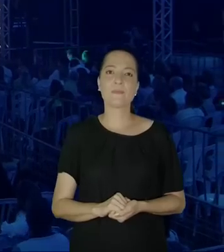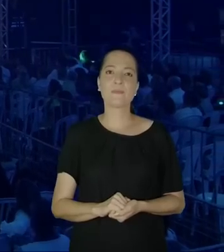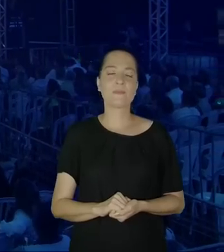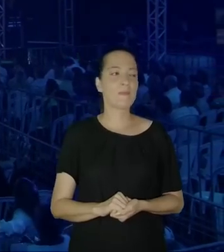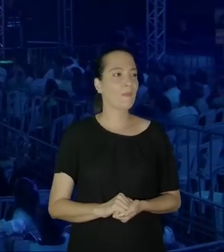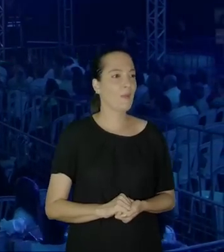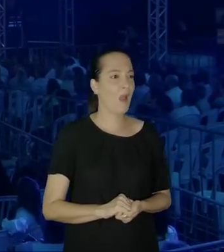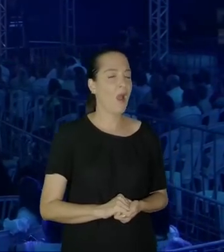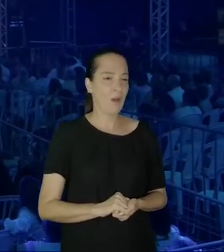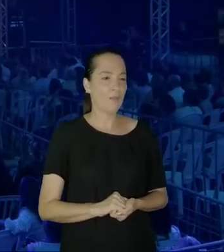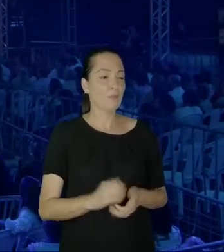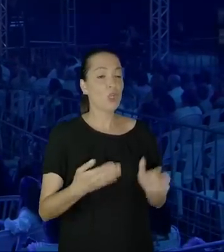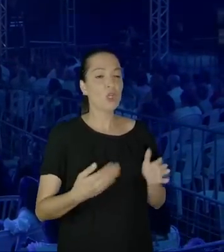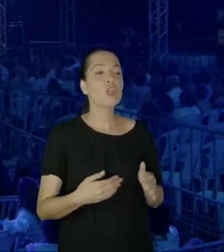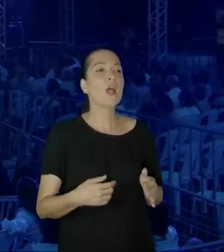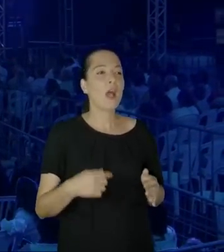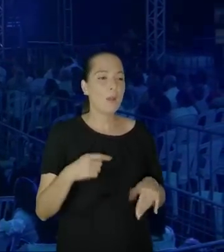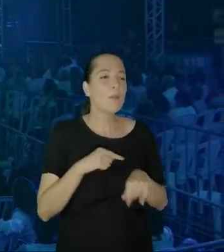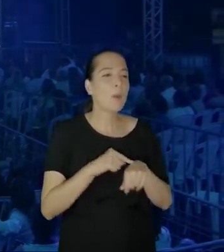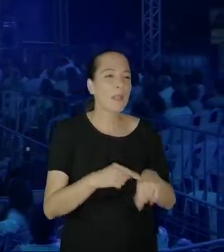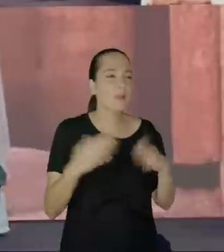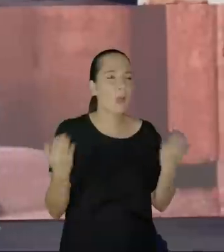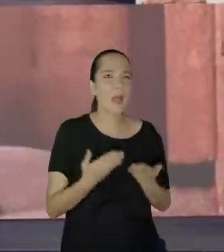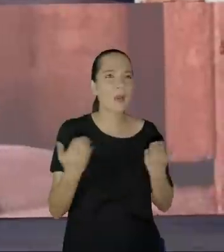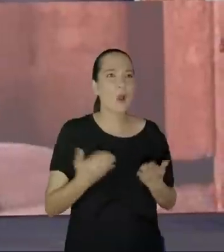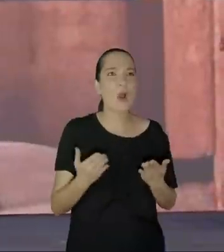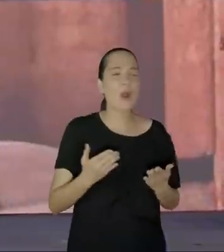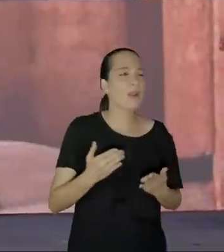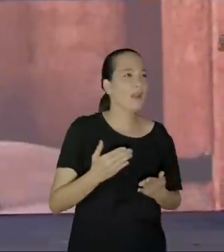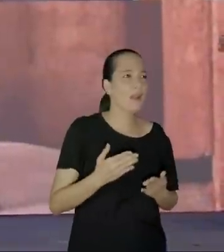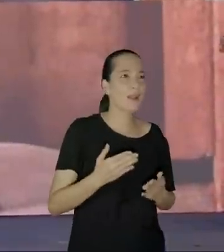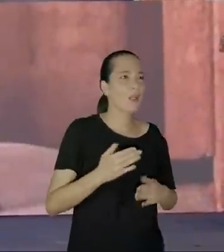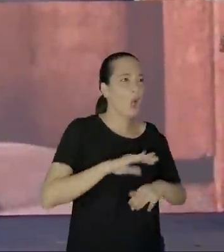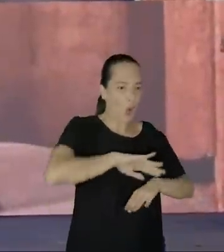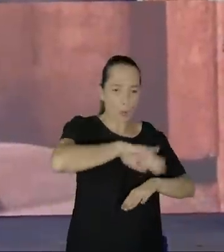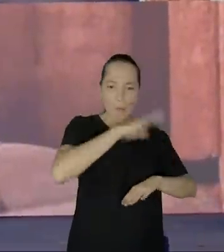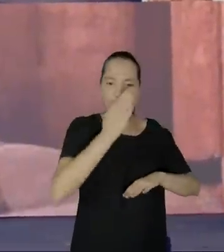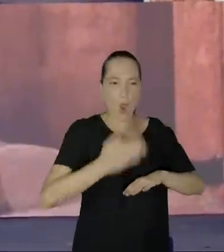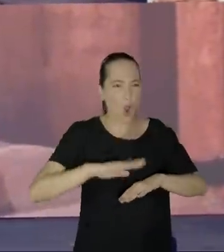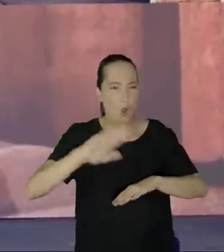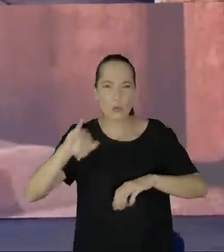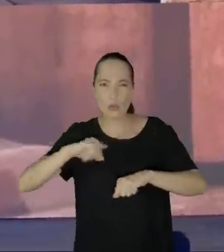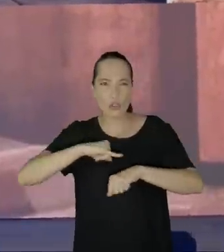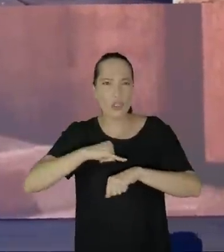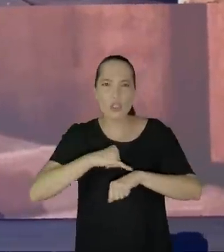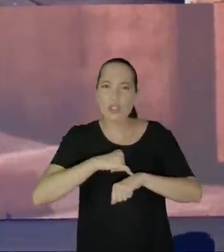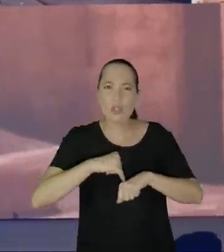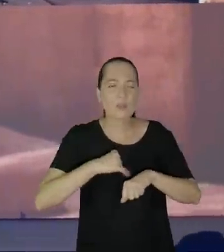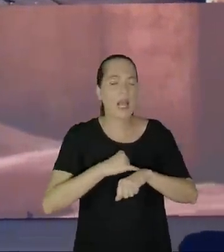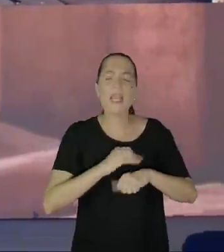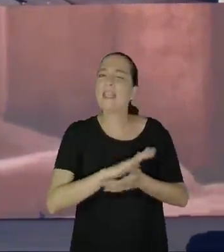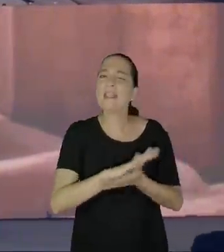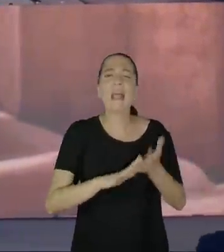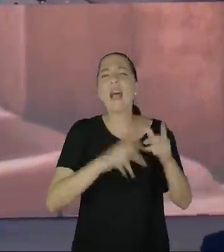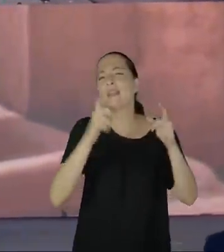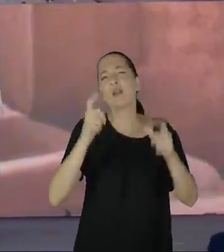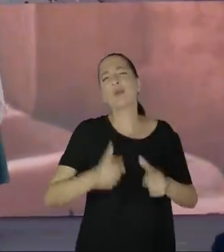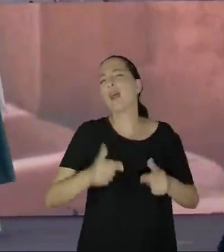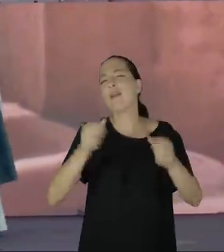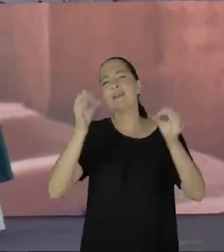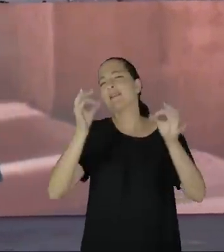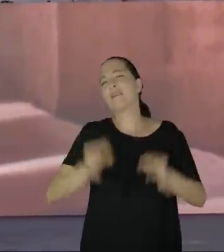Mulher, chegou a hora em que nem neste monte e nem em Jerusalém há vez de adorar o Pai. Mas chega a hora, e